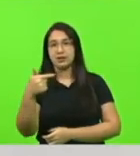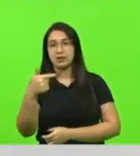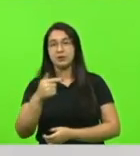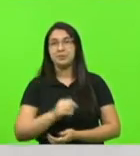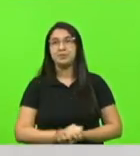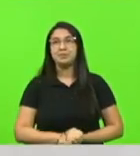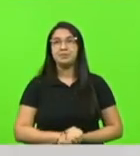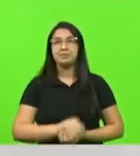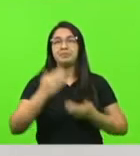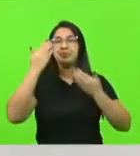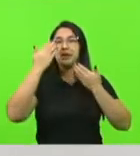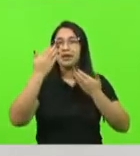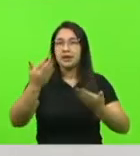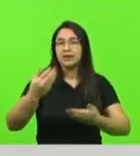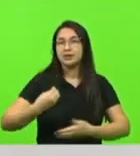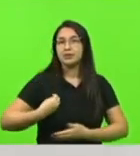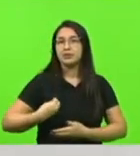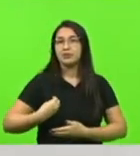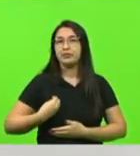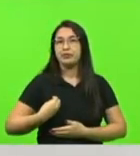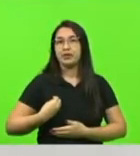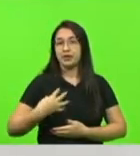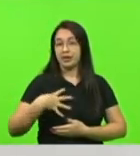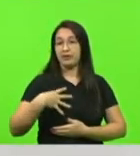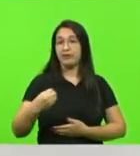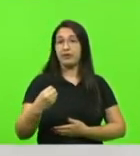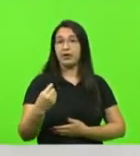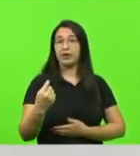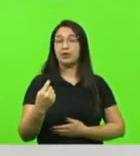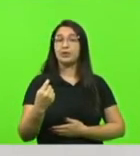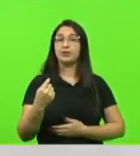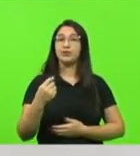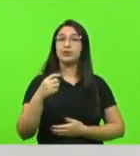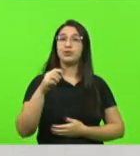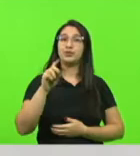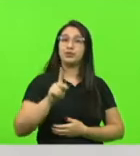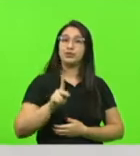Agradeço a presença dos meus filhos, Kevin e Derek.